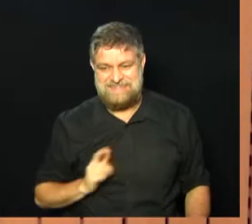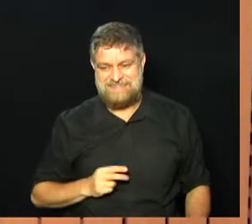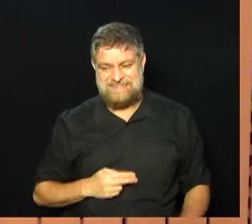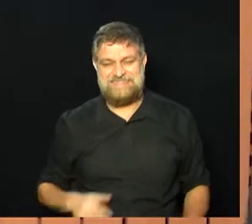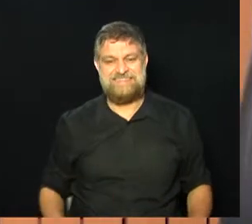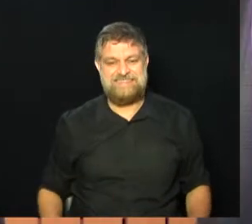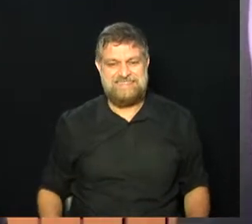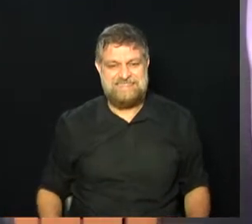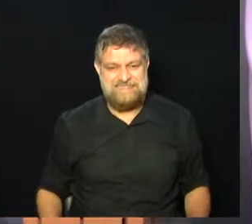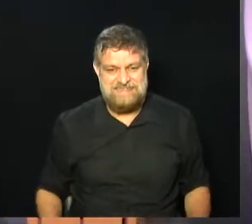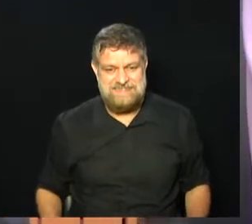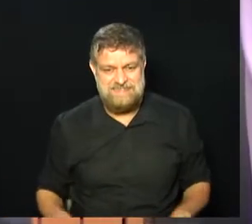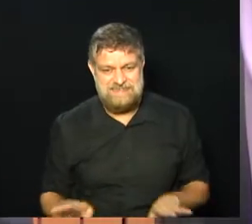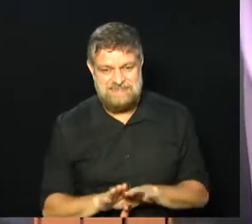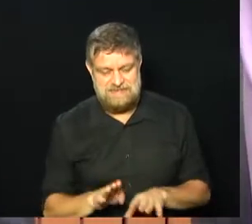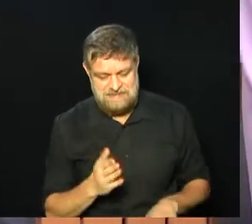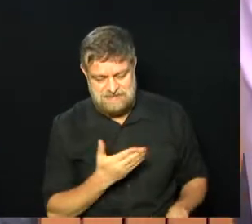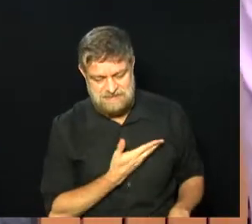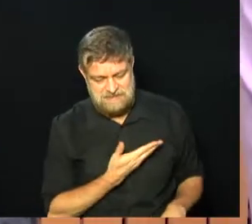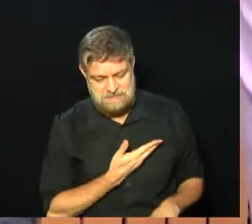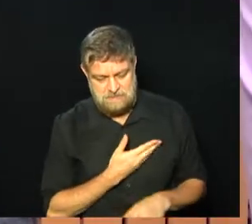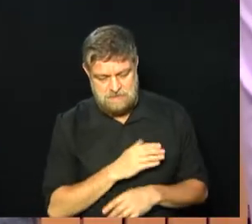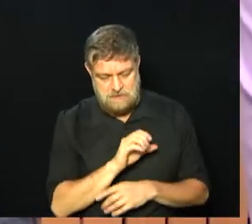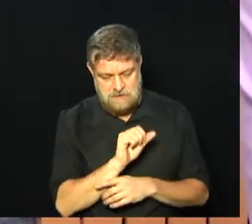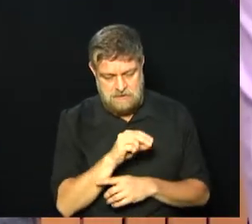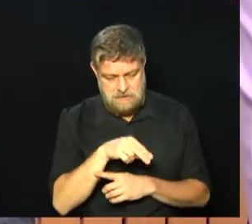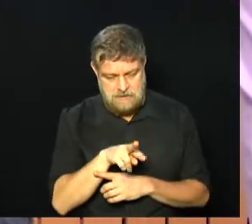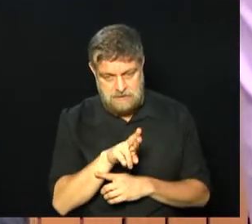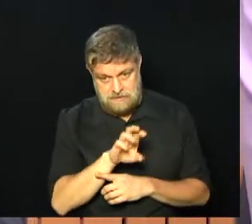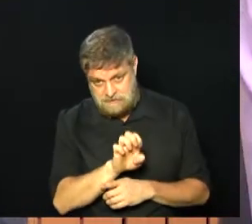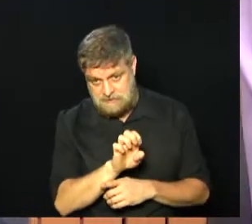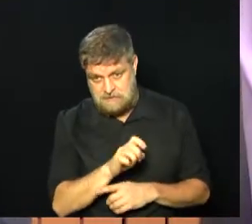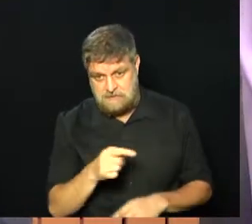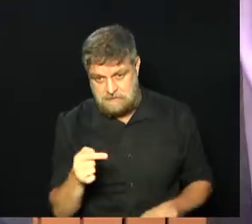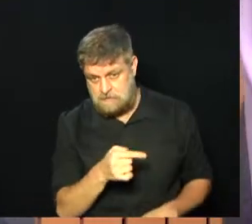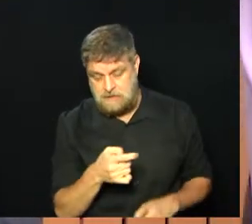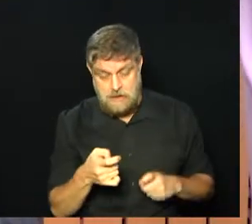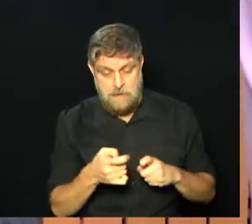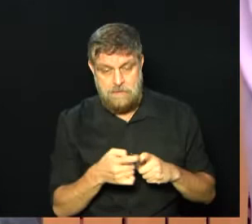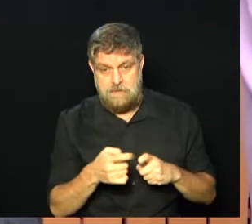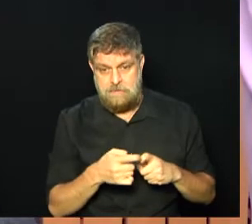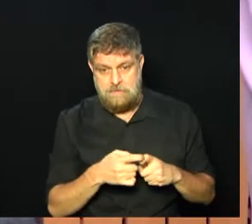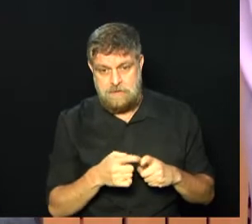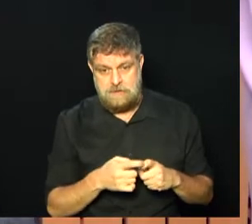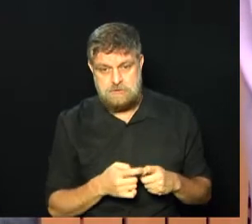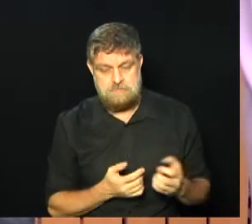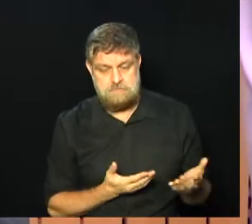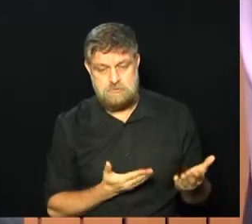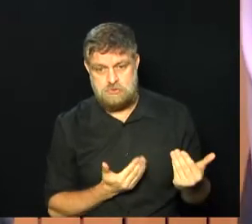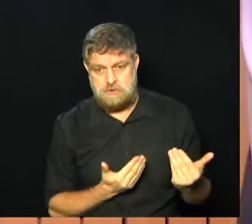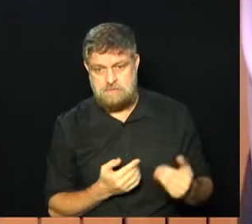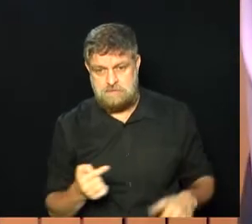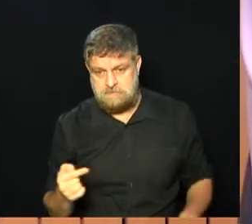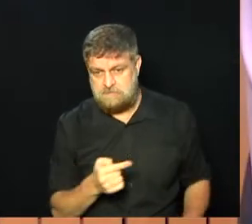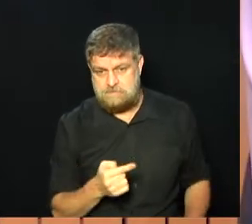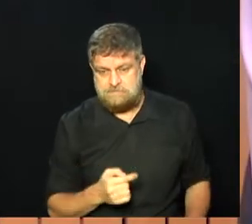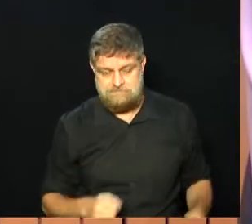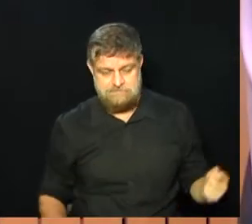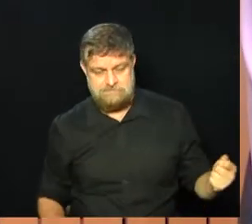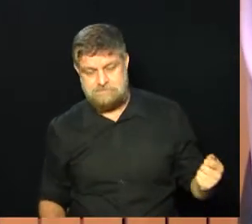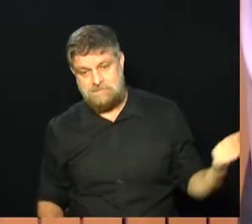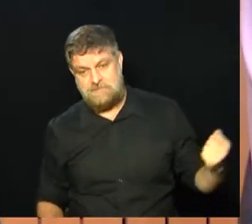O André é um amigo, André Sassi, médico, jovem André, né? André é mais novo que eu.